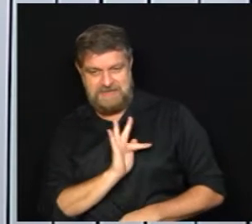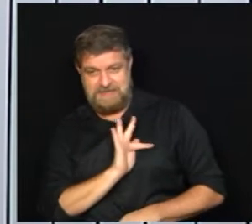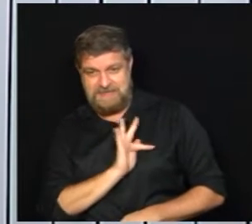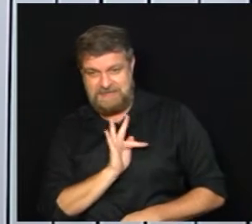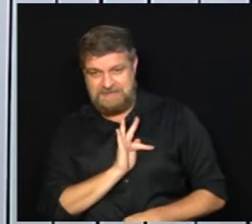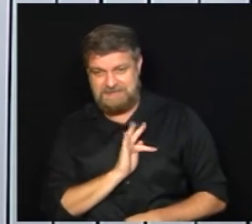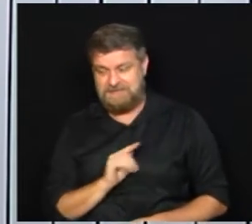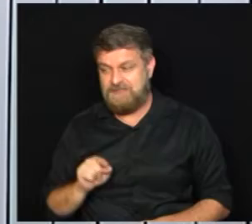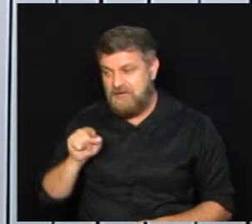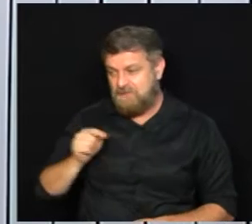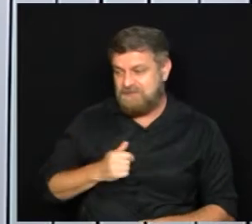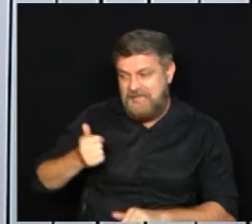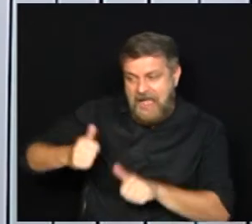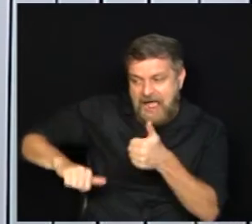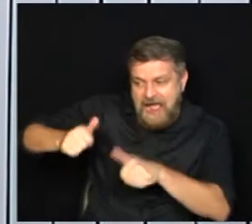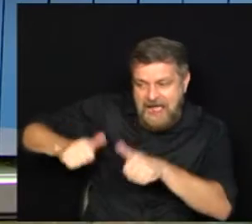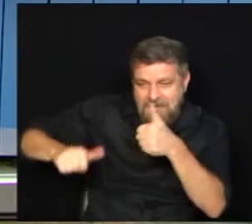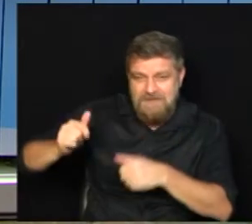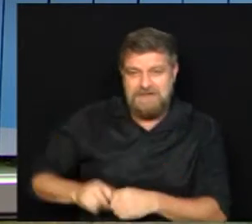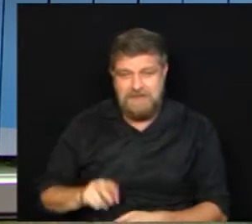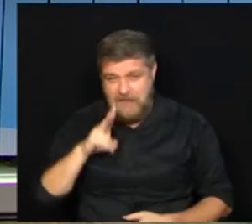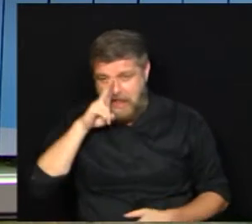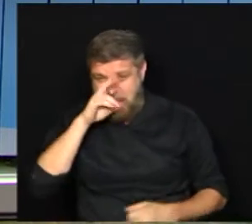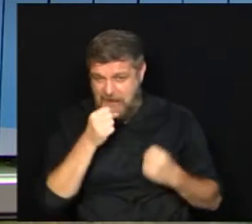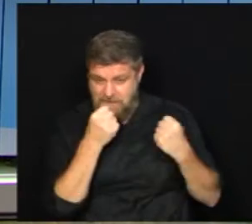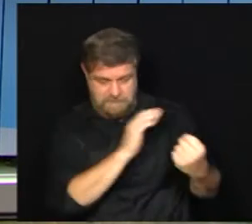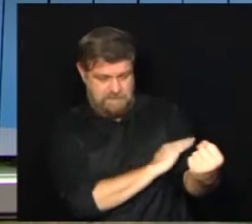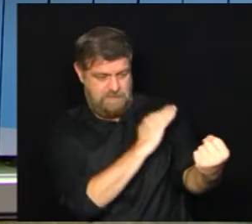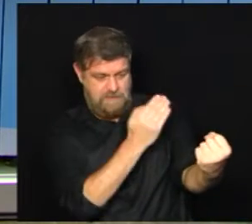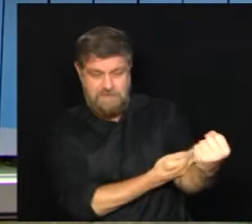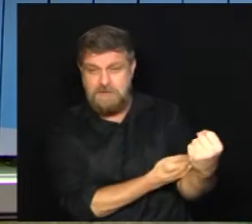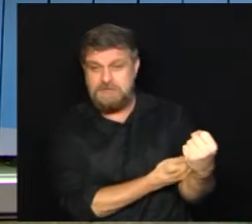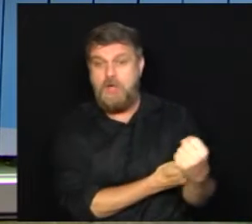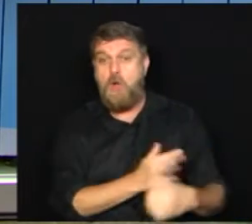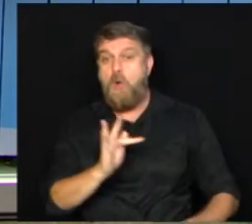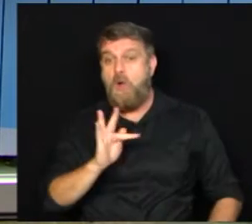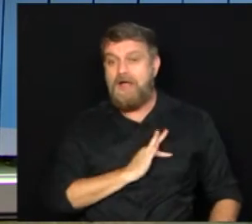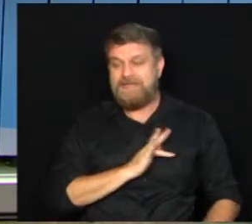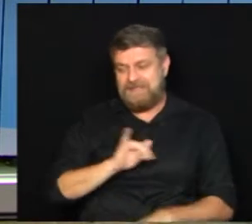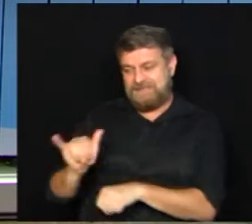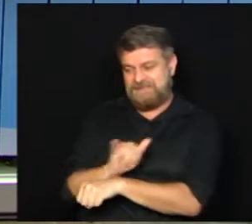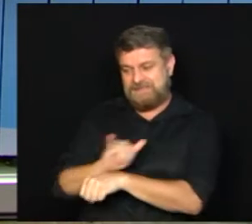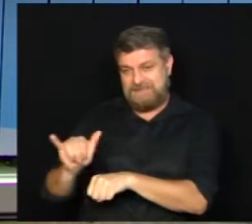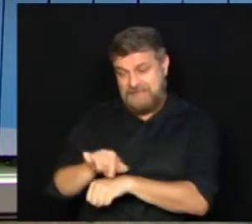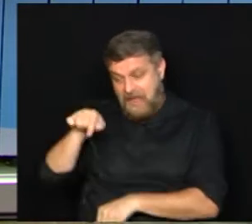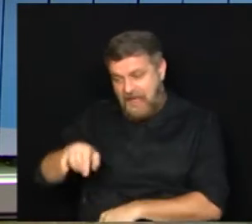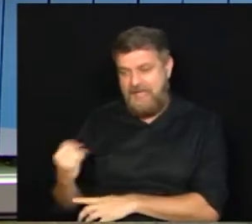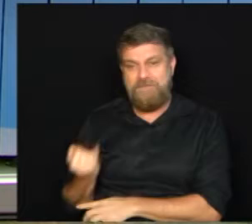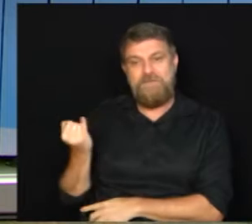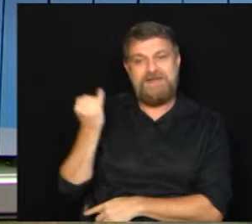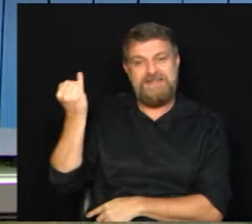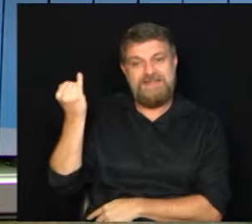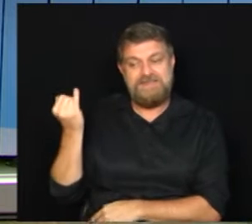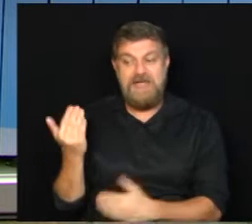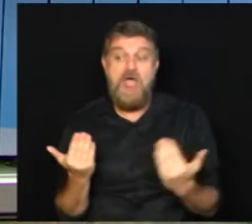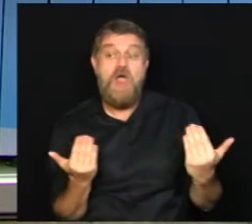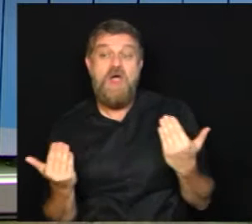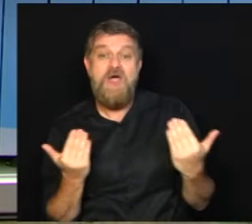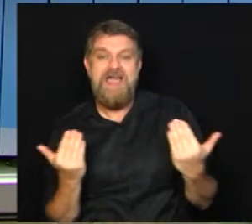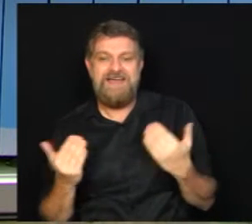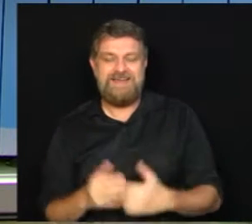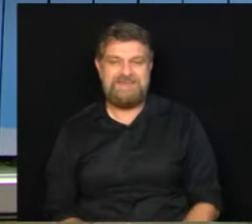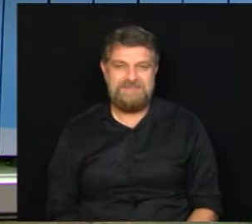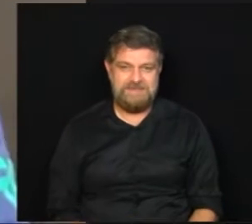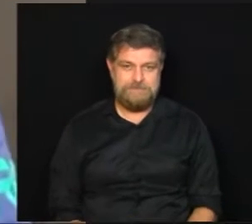na balança, a força ela é muito maior ou a técnica ela tem a sua importância também?